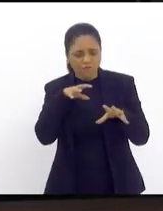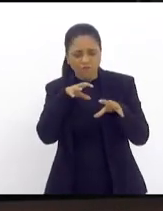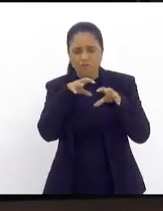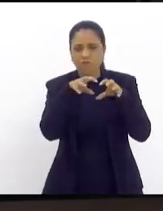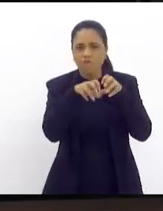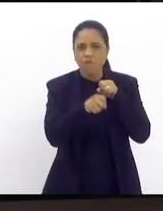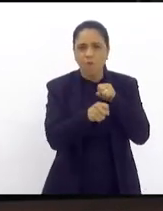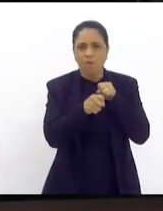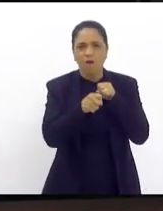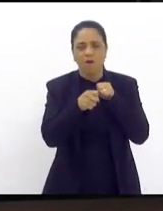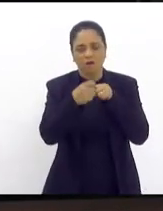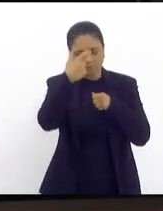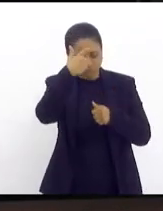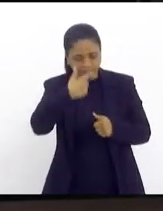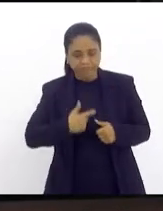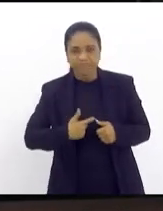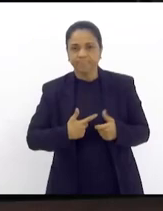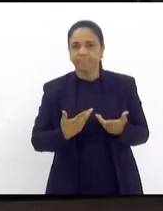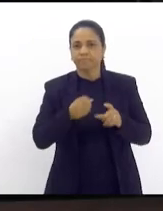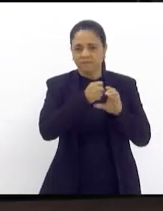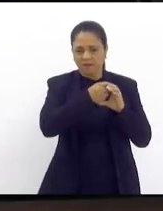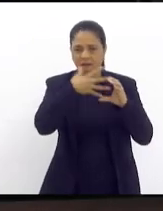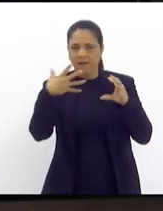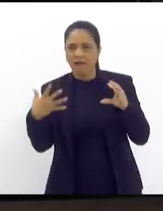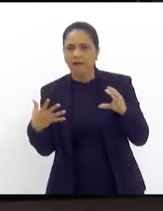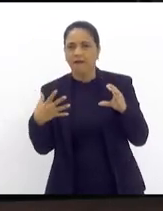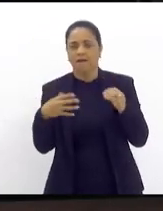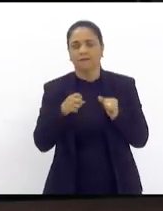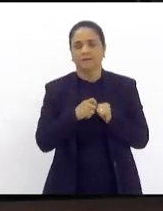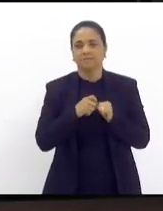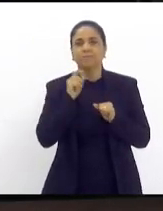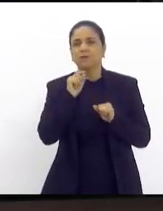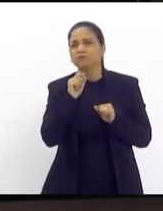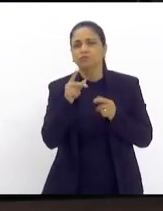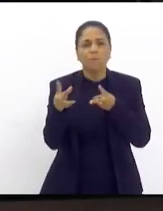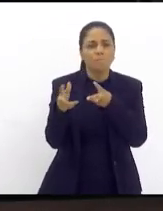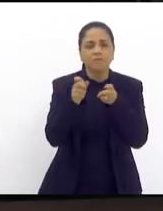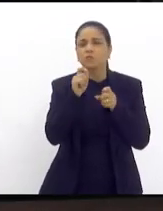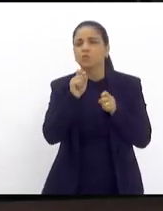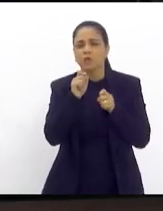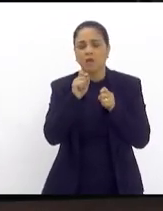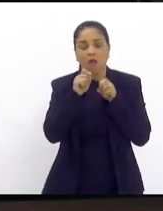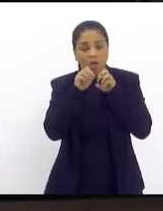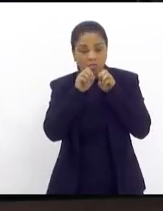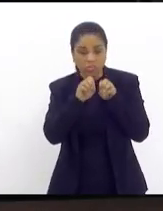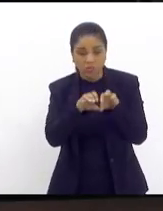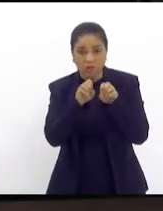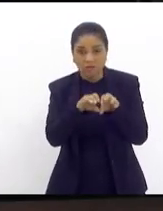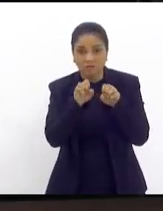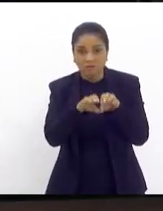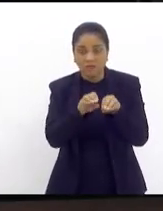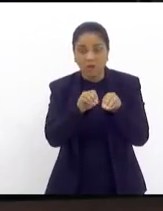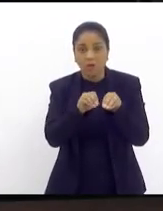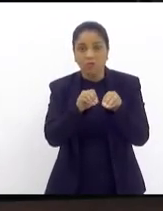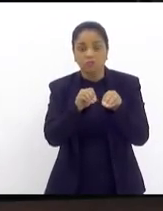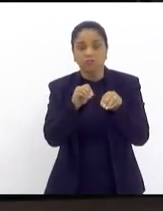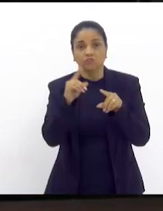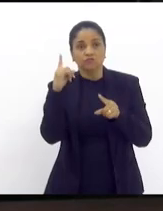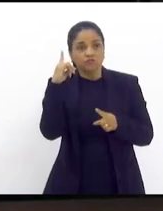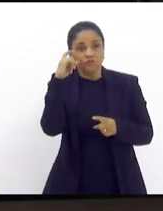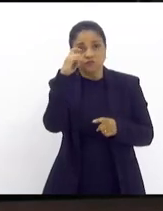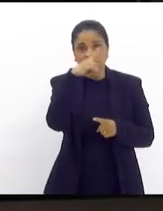sujeito mas o que a gente vê a educação se transformando aí num palco muitas vezes